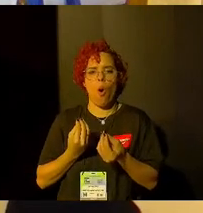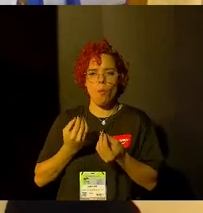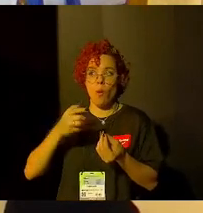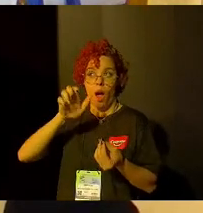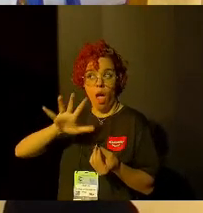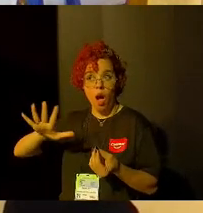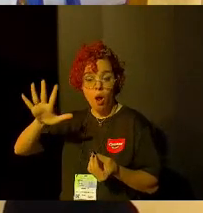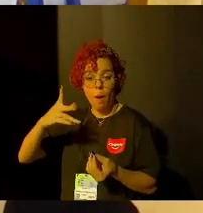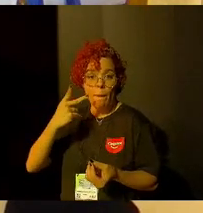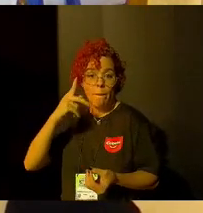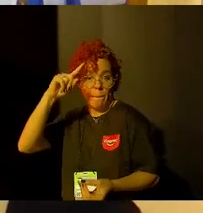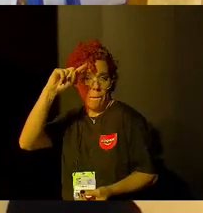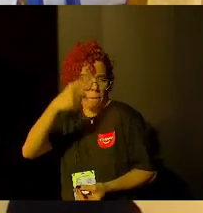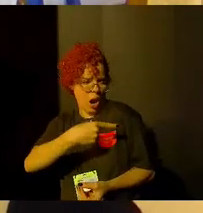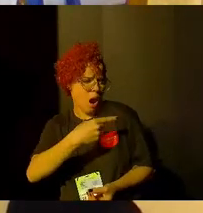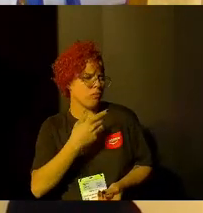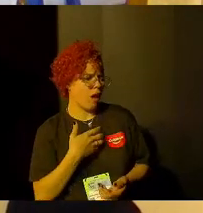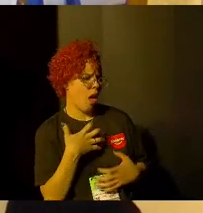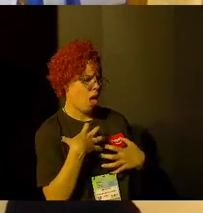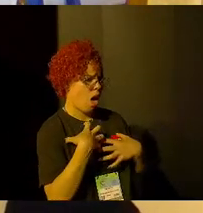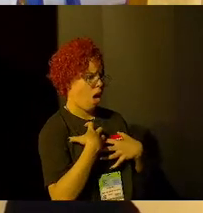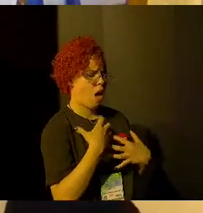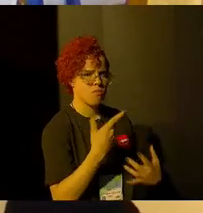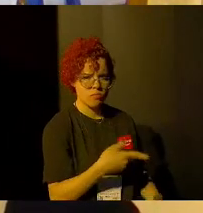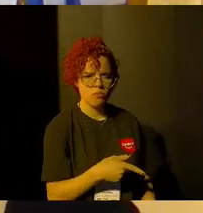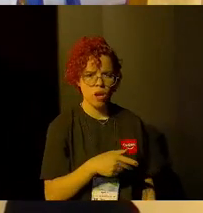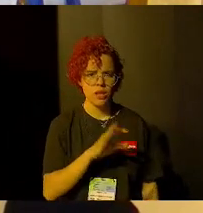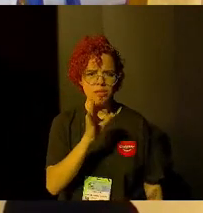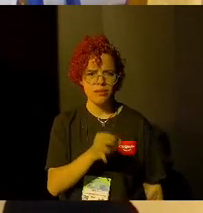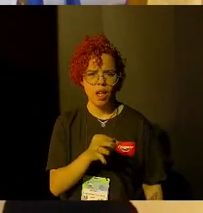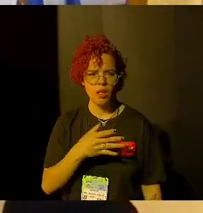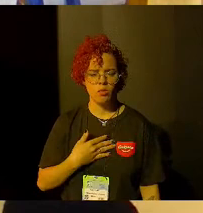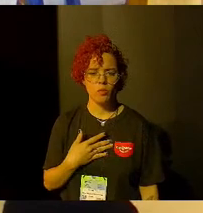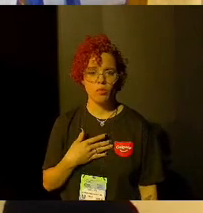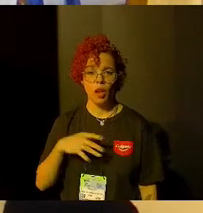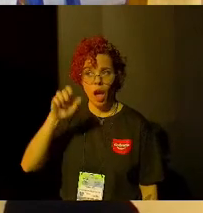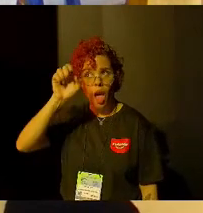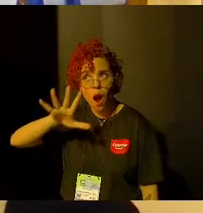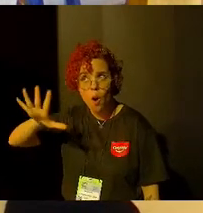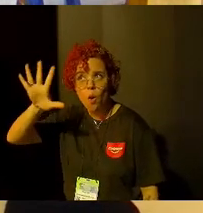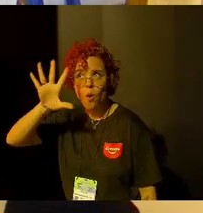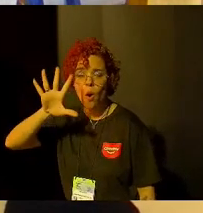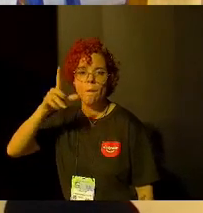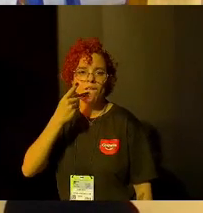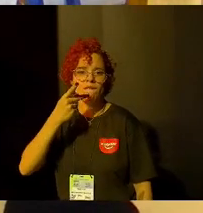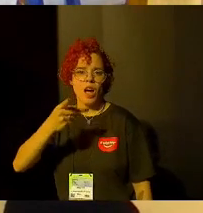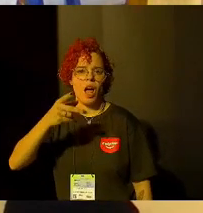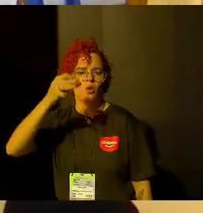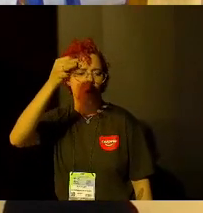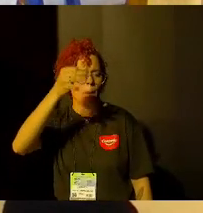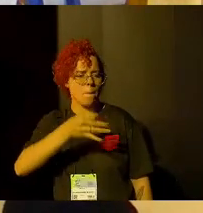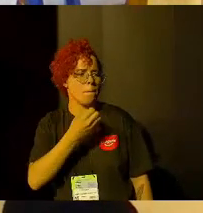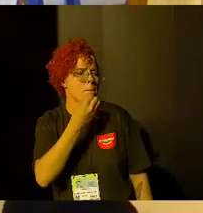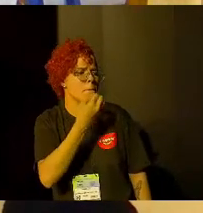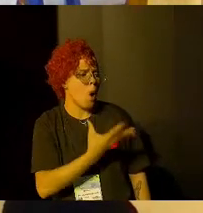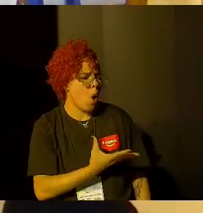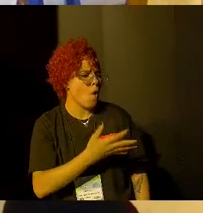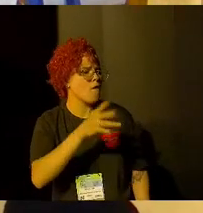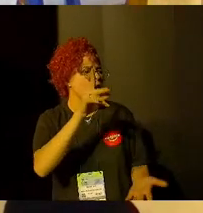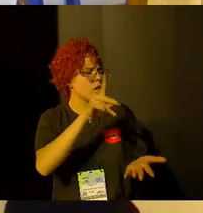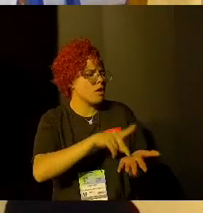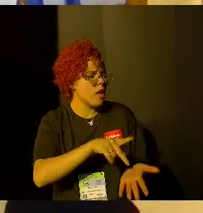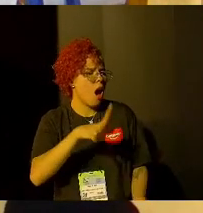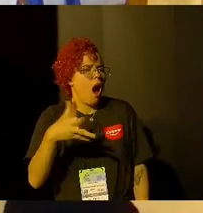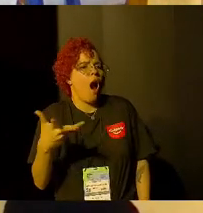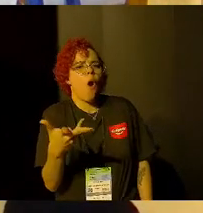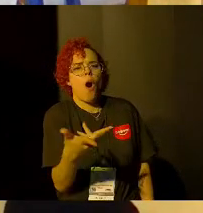o pombo Belo e o verdadeiro é o que a Europa disse que é que tem qualidade